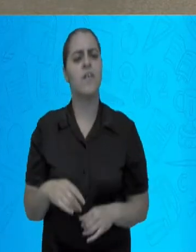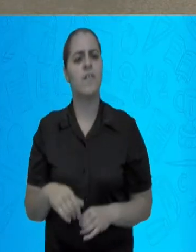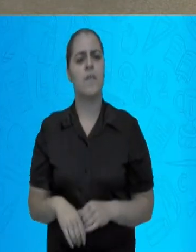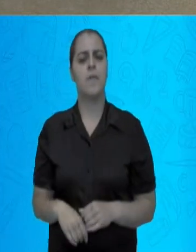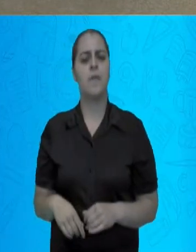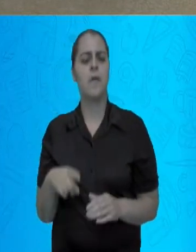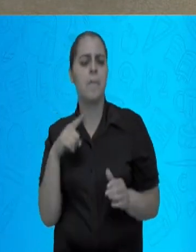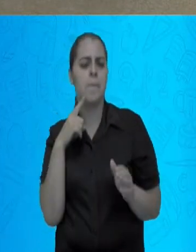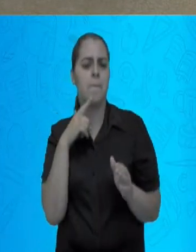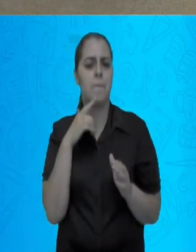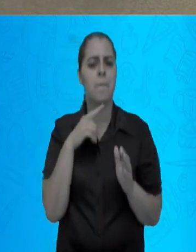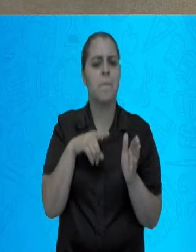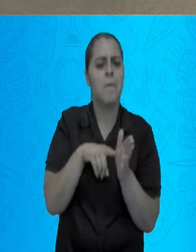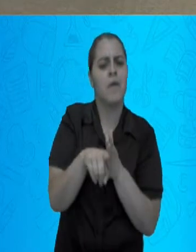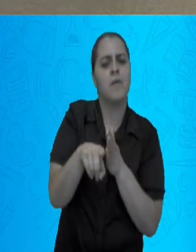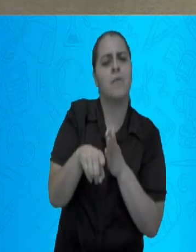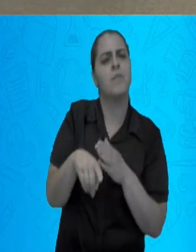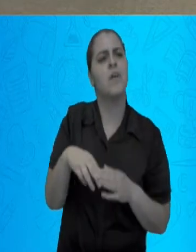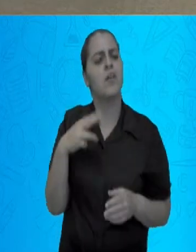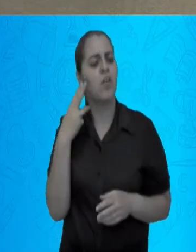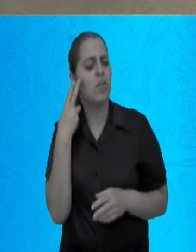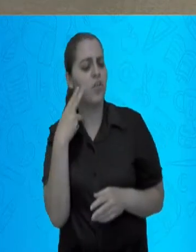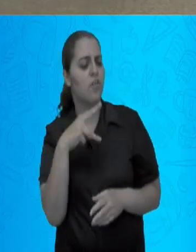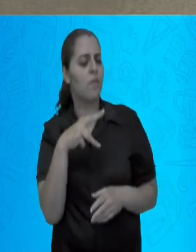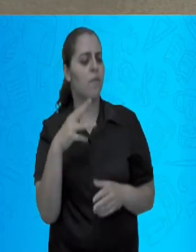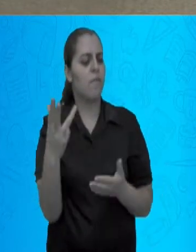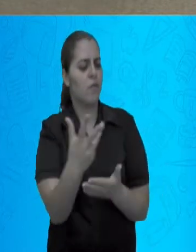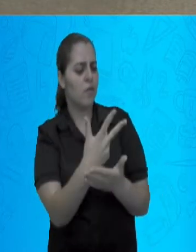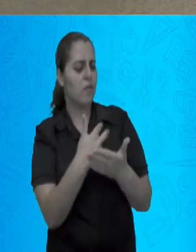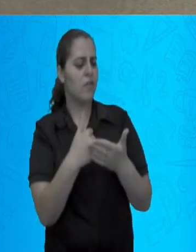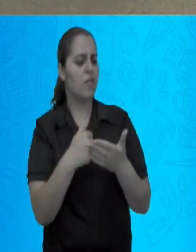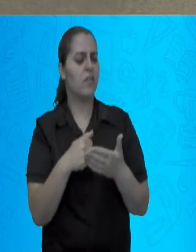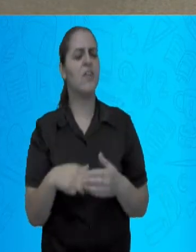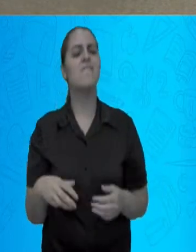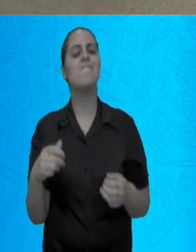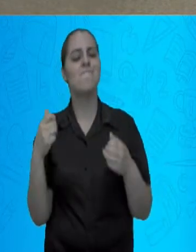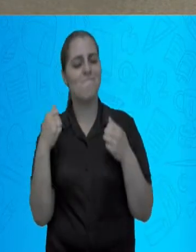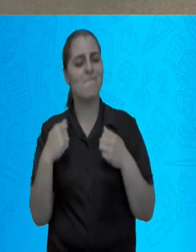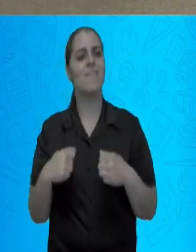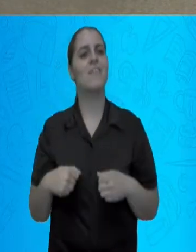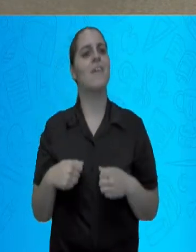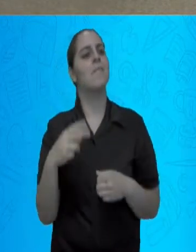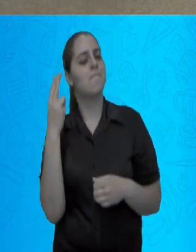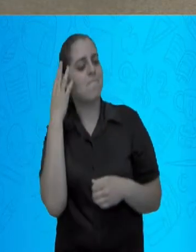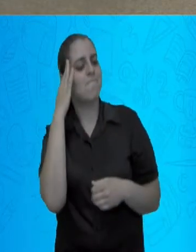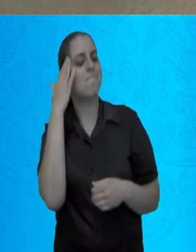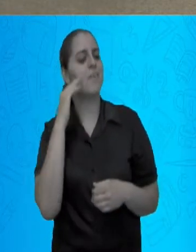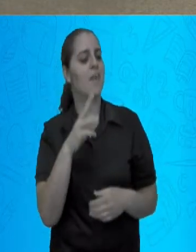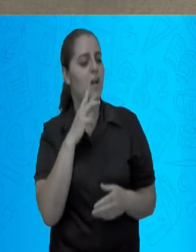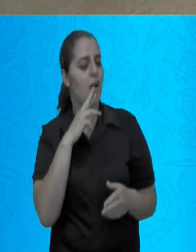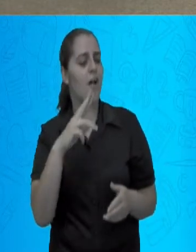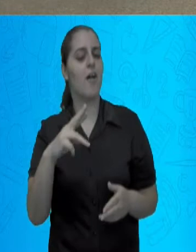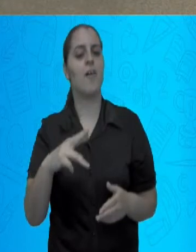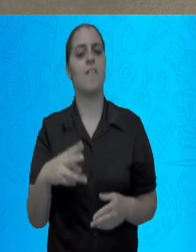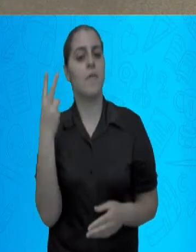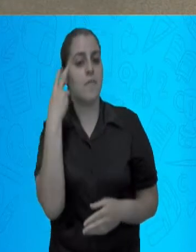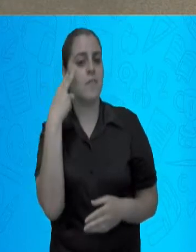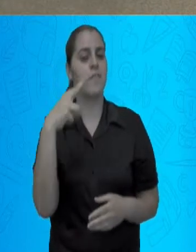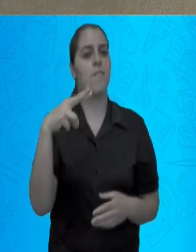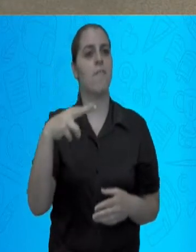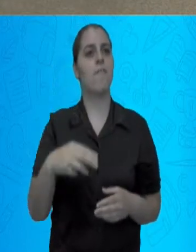forem perguntadas, só de olhar a imagem, eu vou conseguir responder. Vamos ver algumas